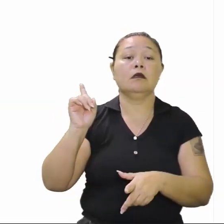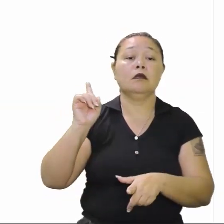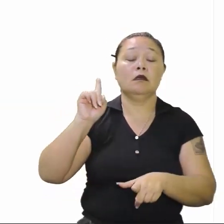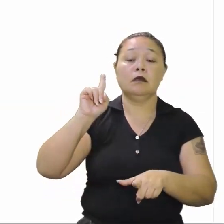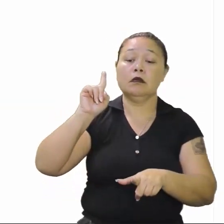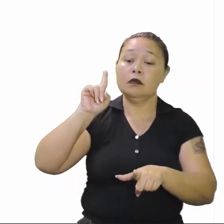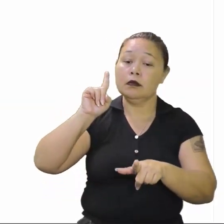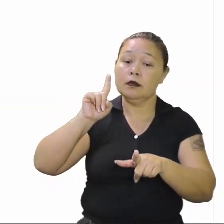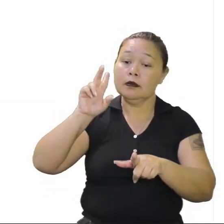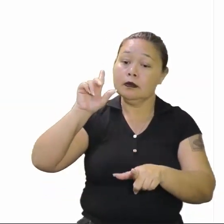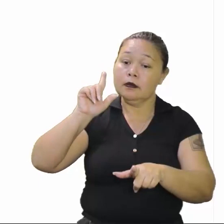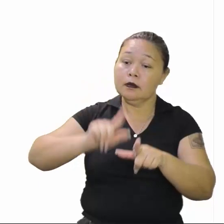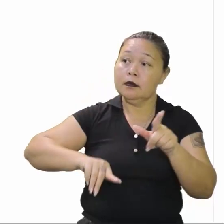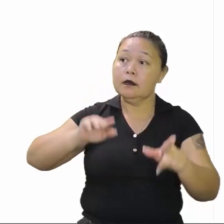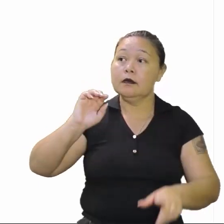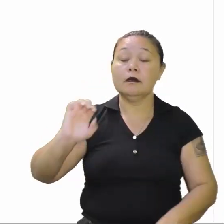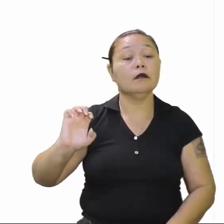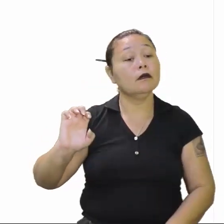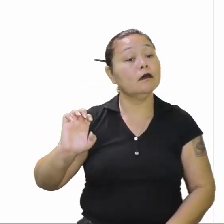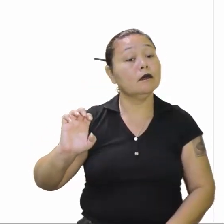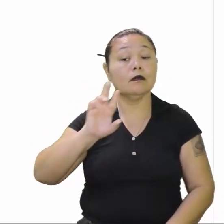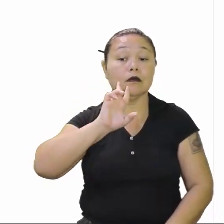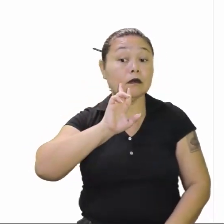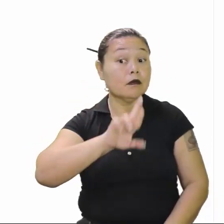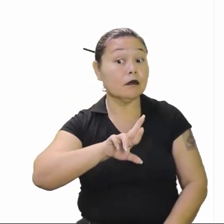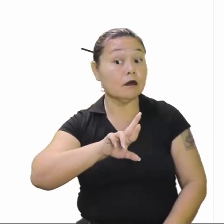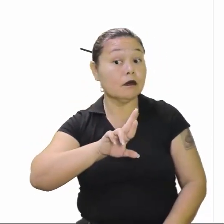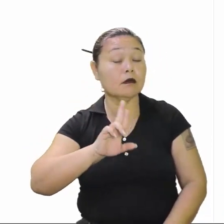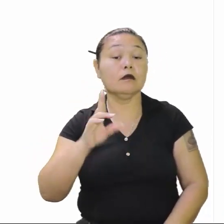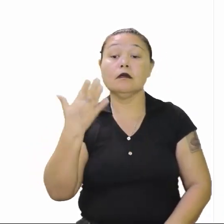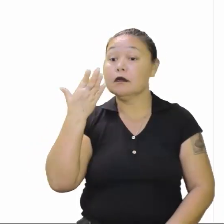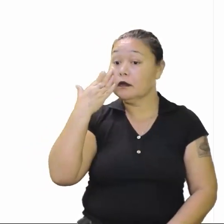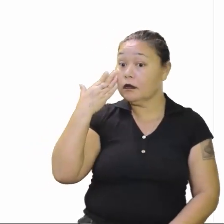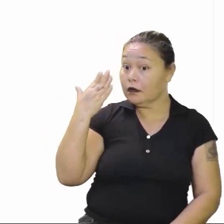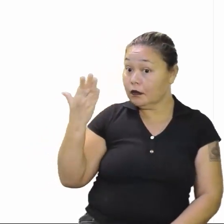E. Por quê? Olha só.